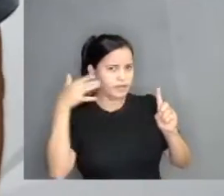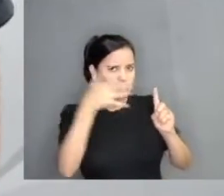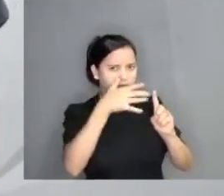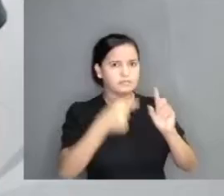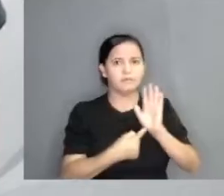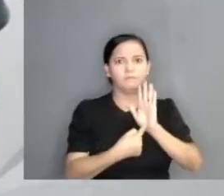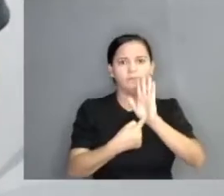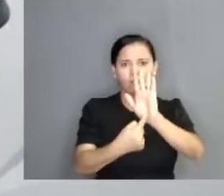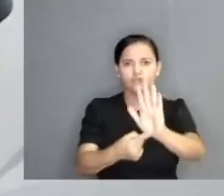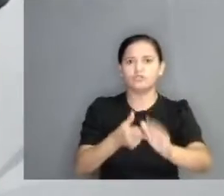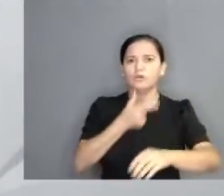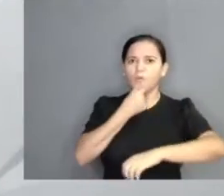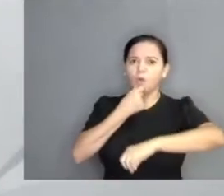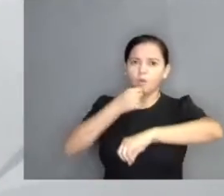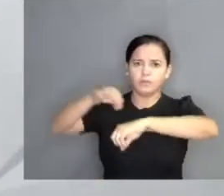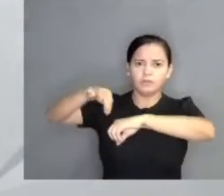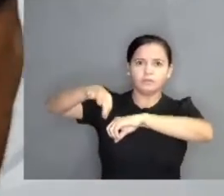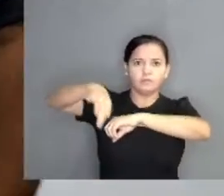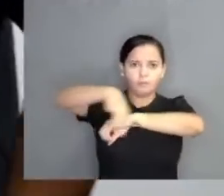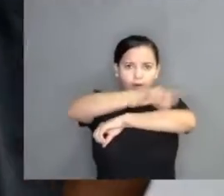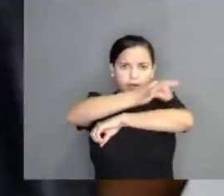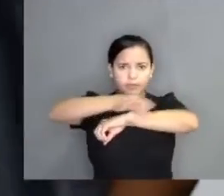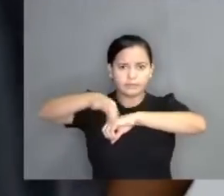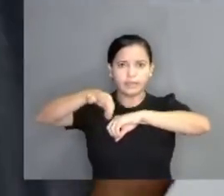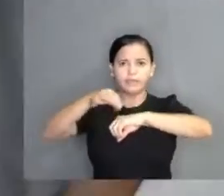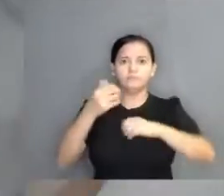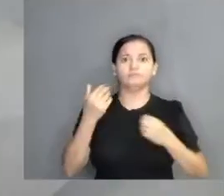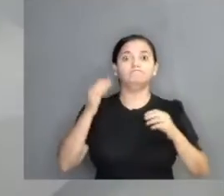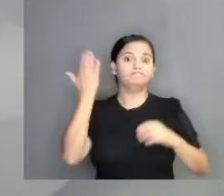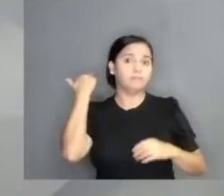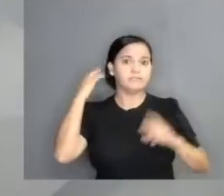chamado Vitrúvio. Vamos lá para o próximo slide.